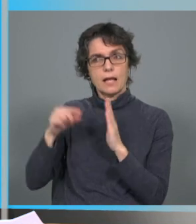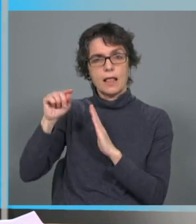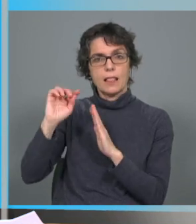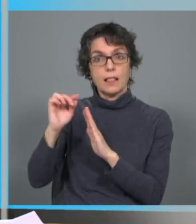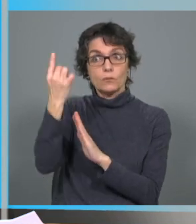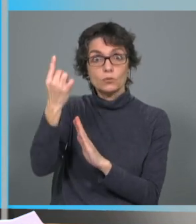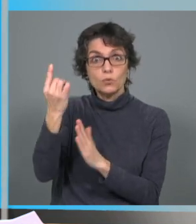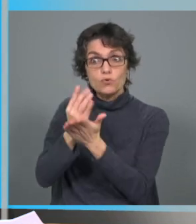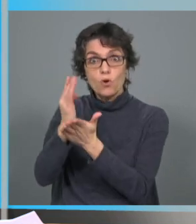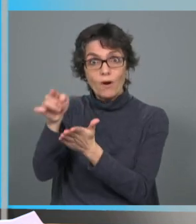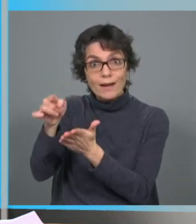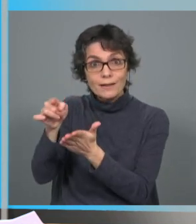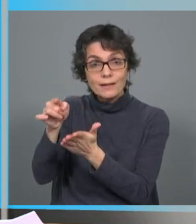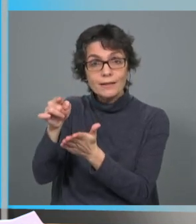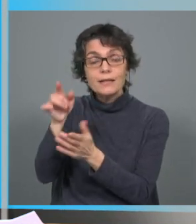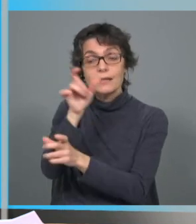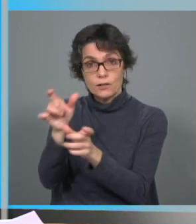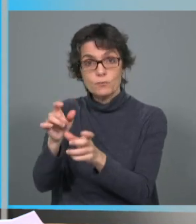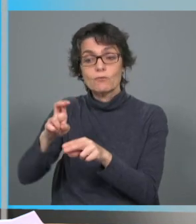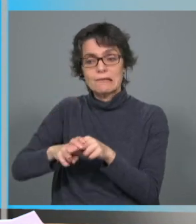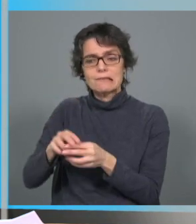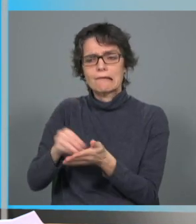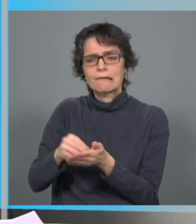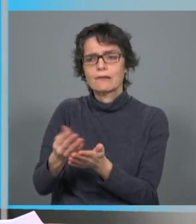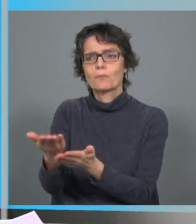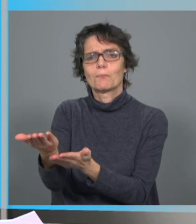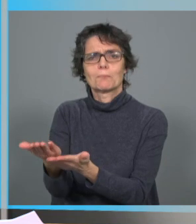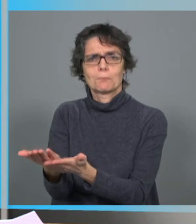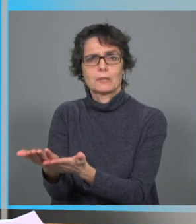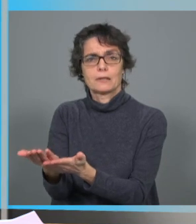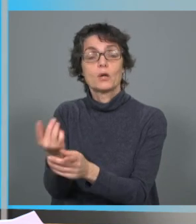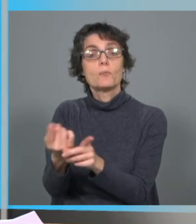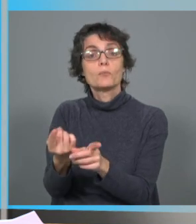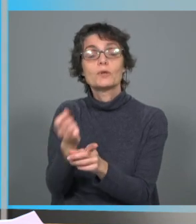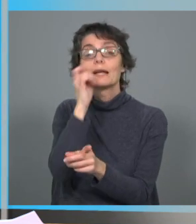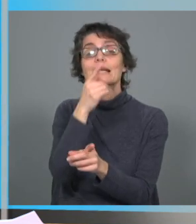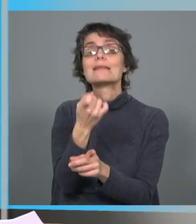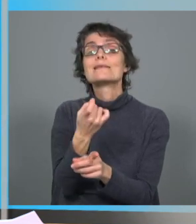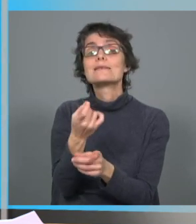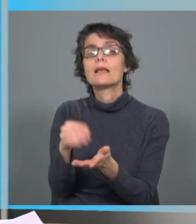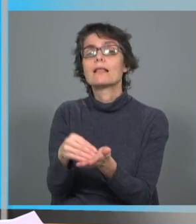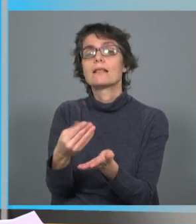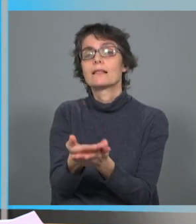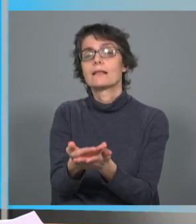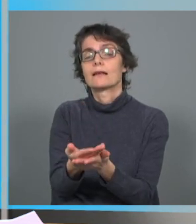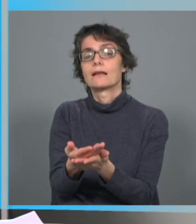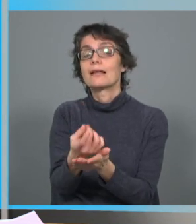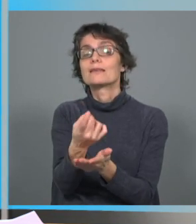pedintes, porque quem precisa de pedir sabe que o único sítio onde alguém lhes deita a